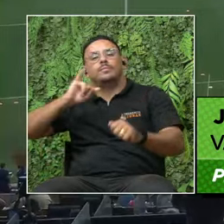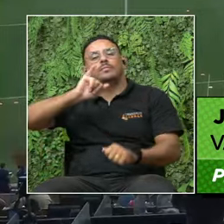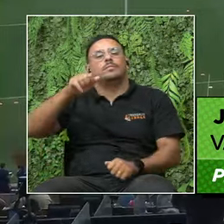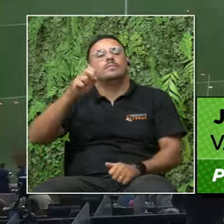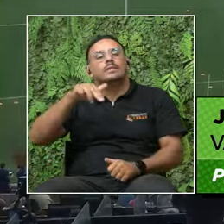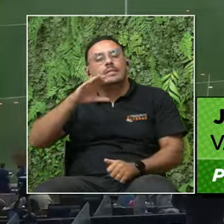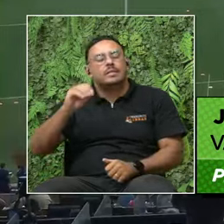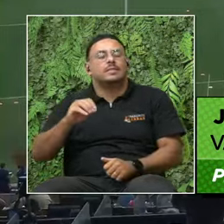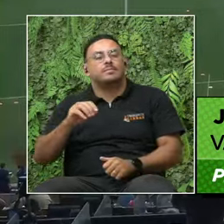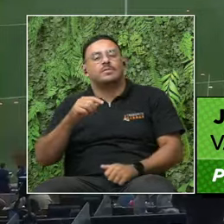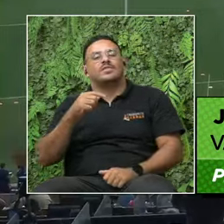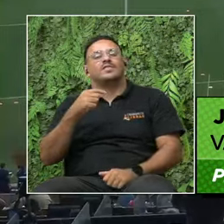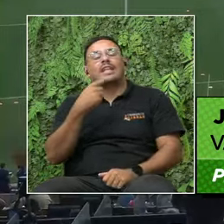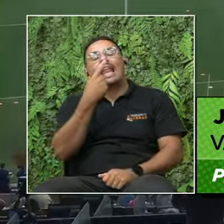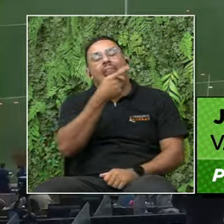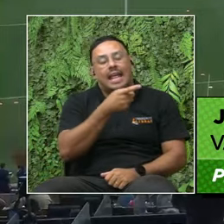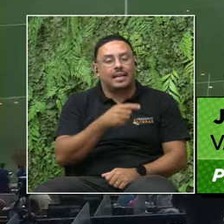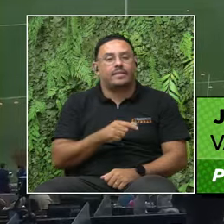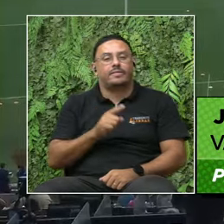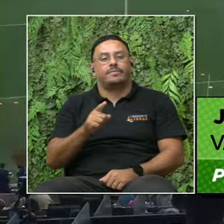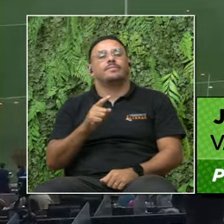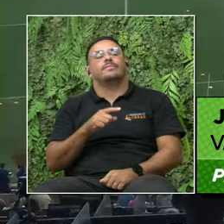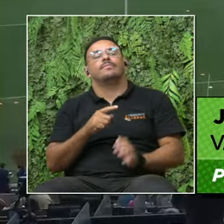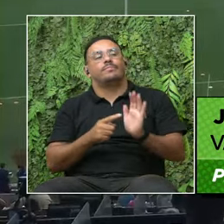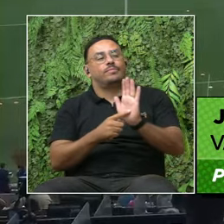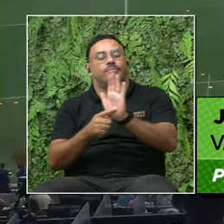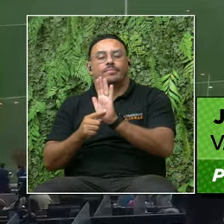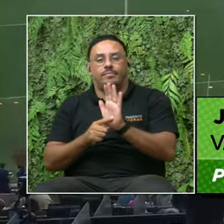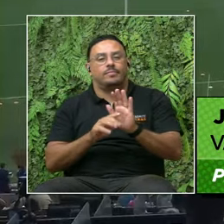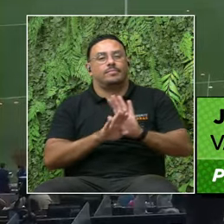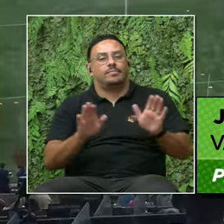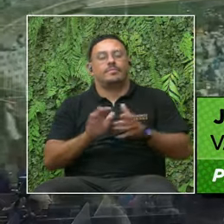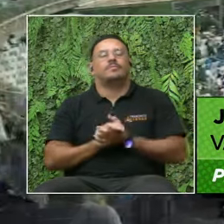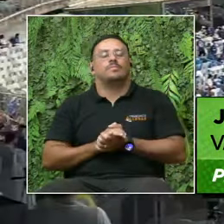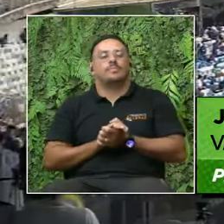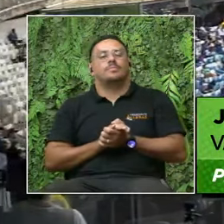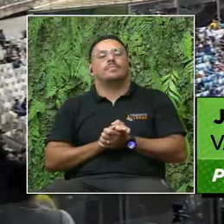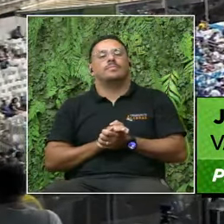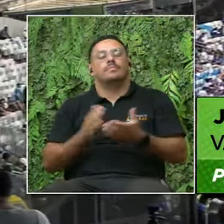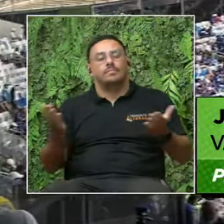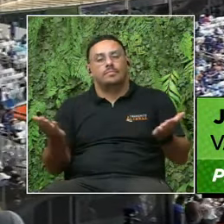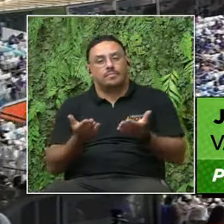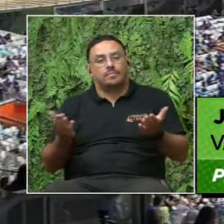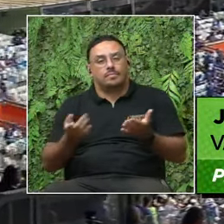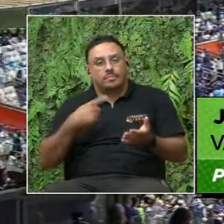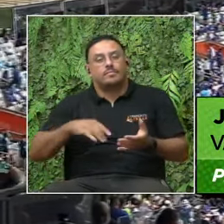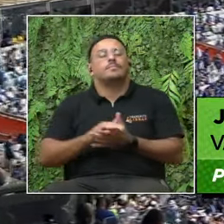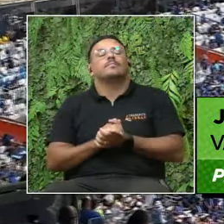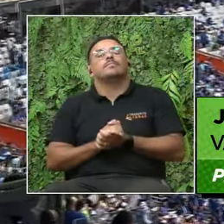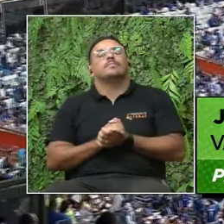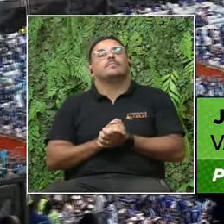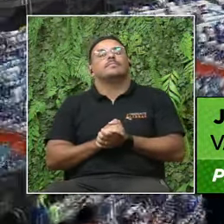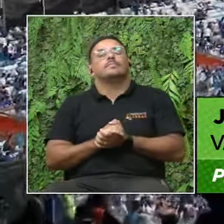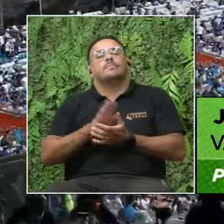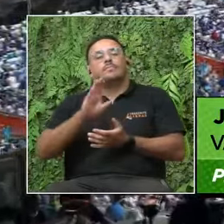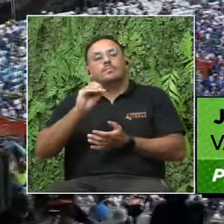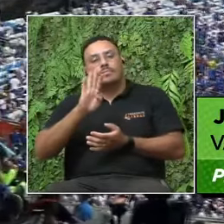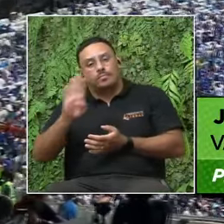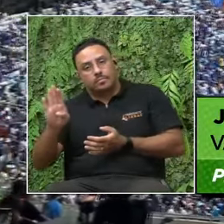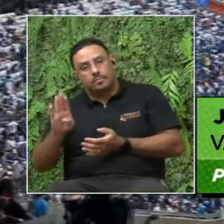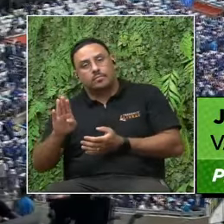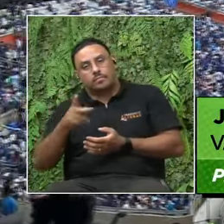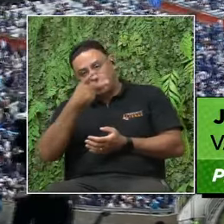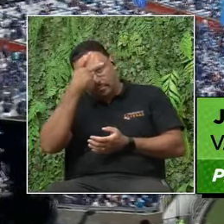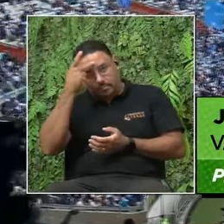ali ó naqu é de lá só para dar uma referência e e nesse momento seu Gilberto Bob senhores ouvintes da